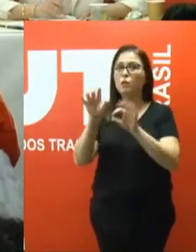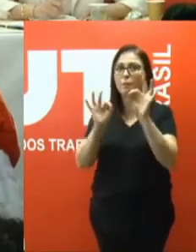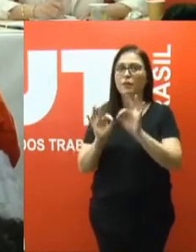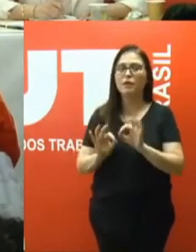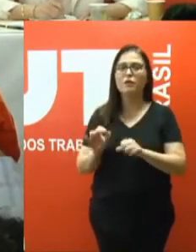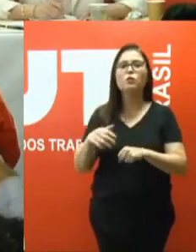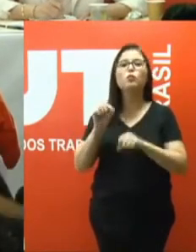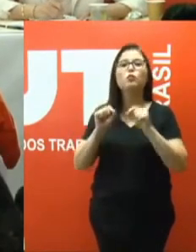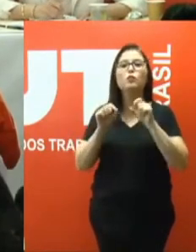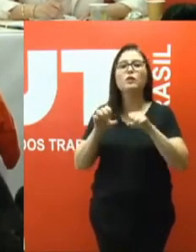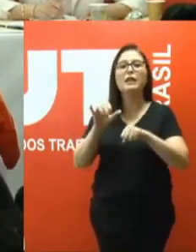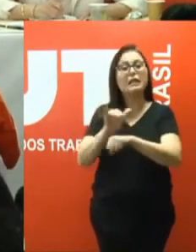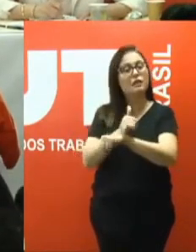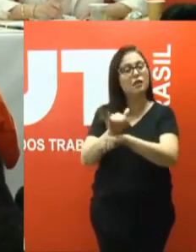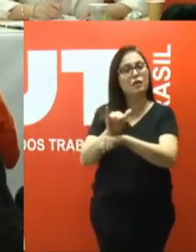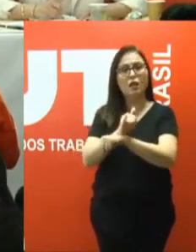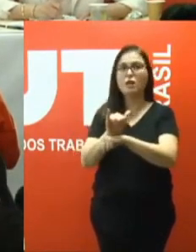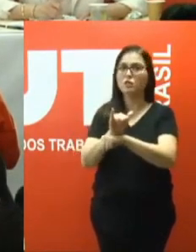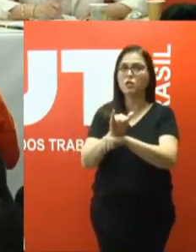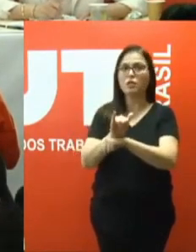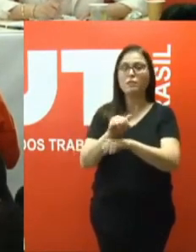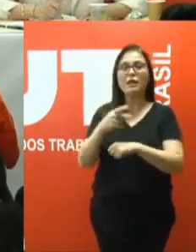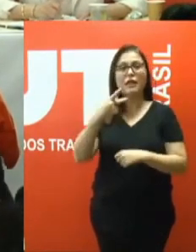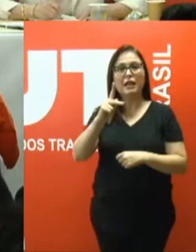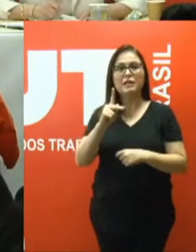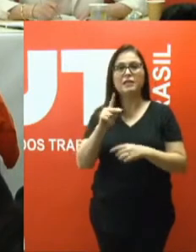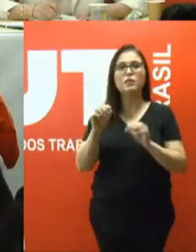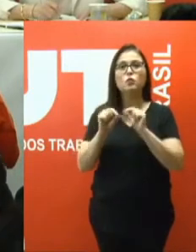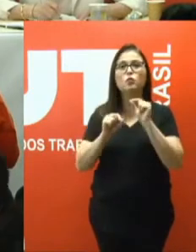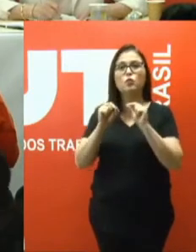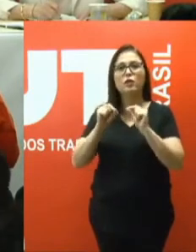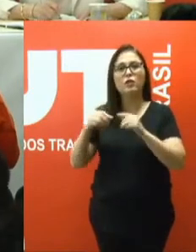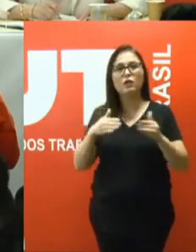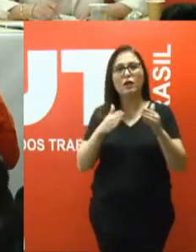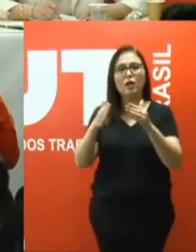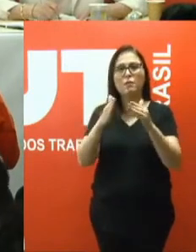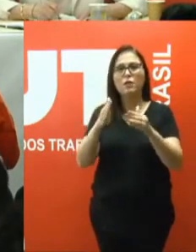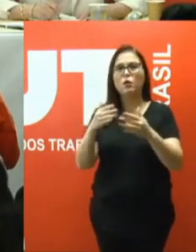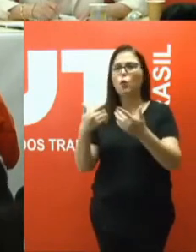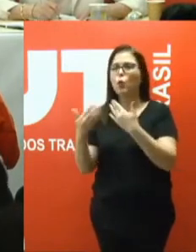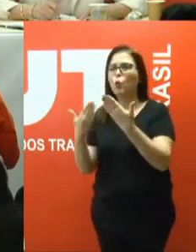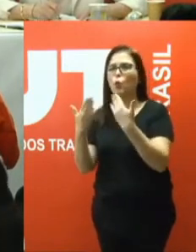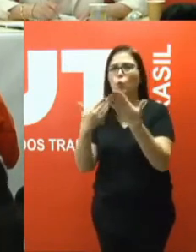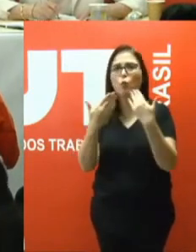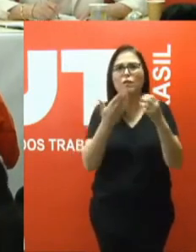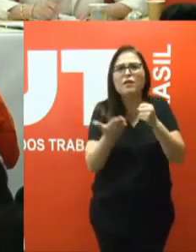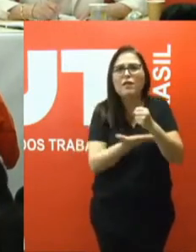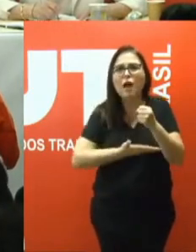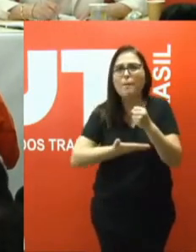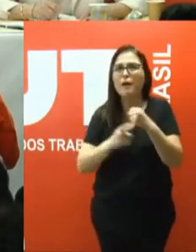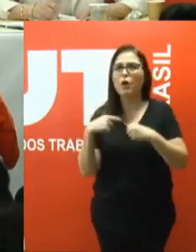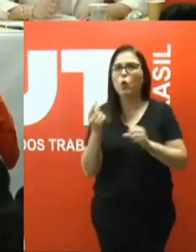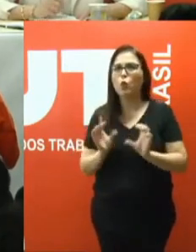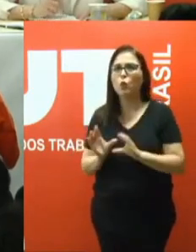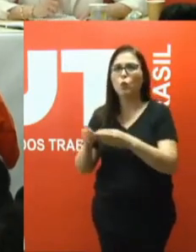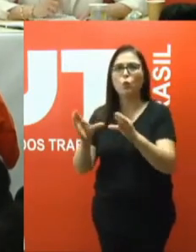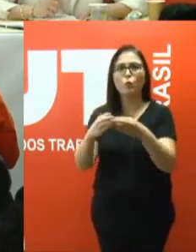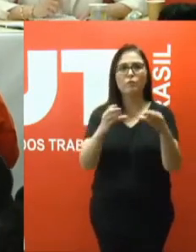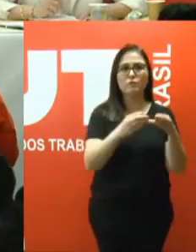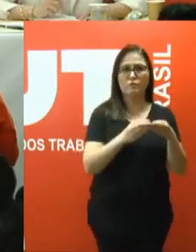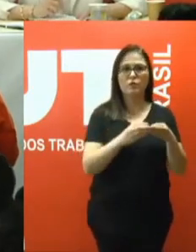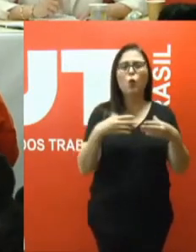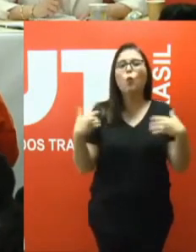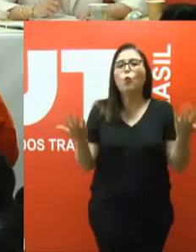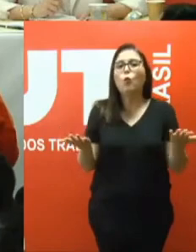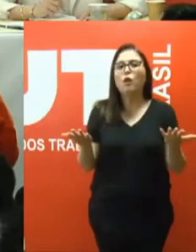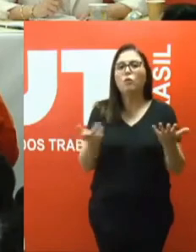estratégias para que estas diretrizes sejam debatidas nas bases nossas. Quais estratégias são essas? A